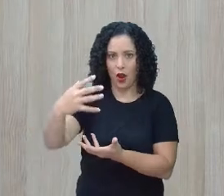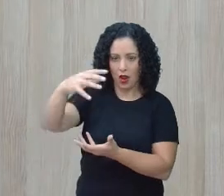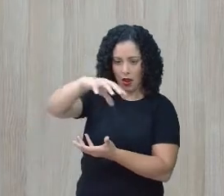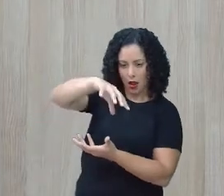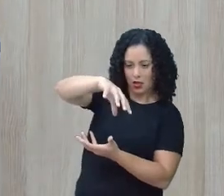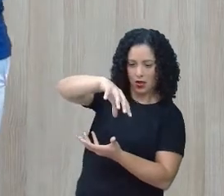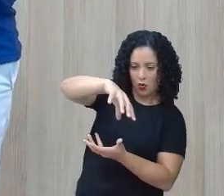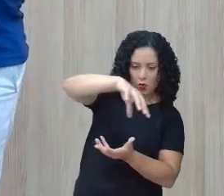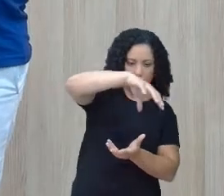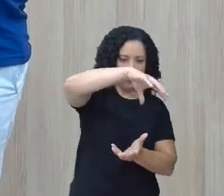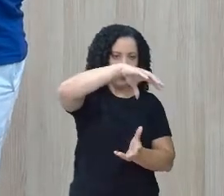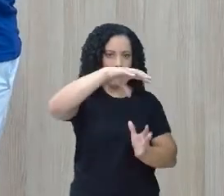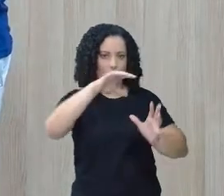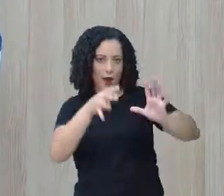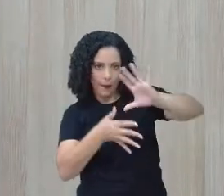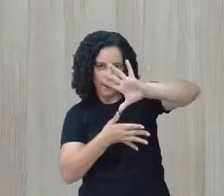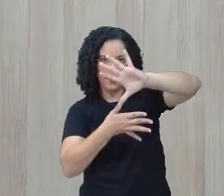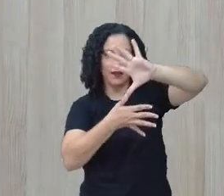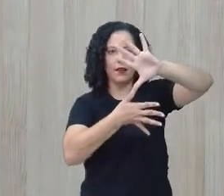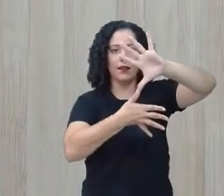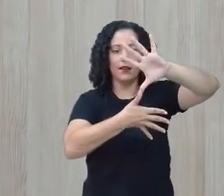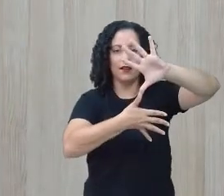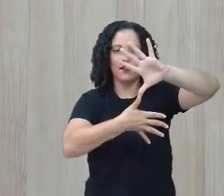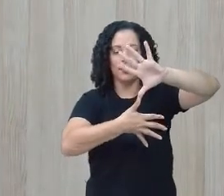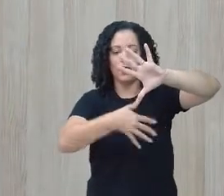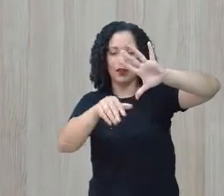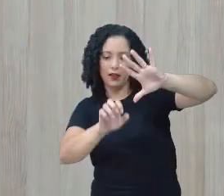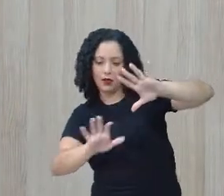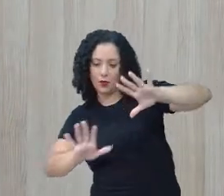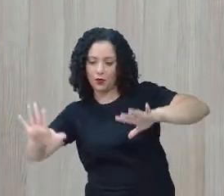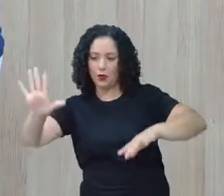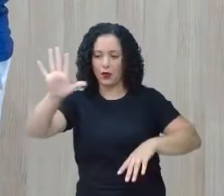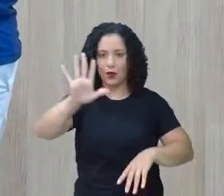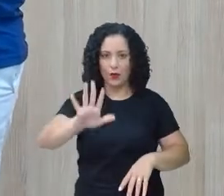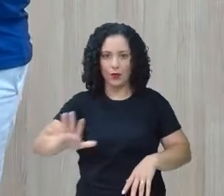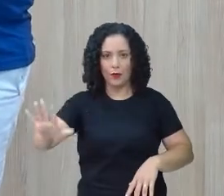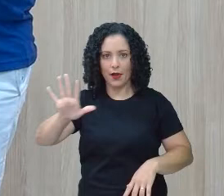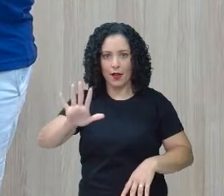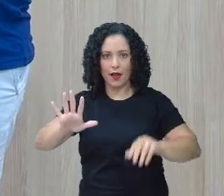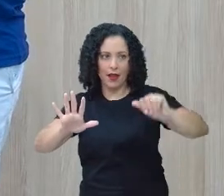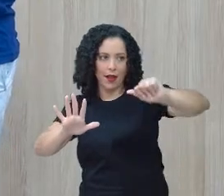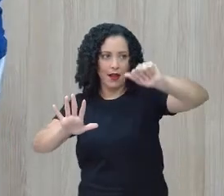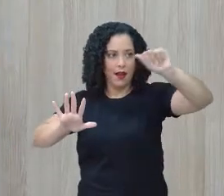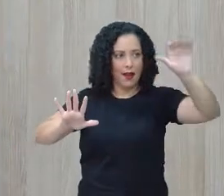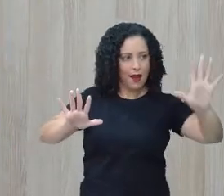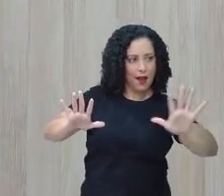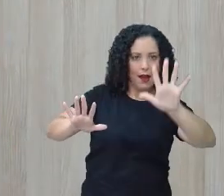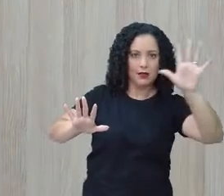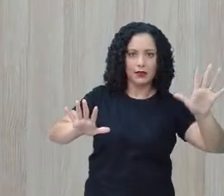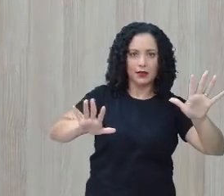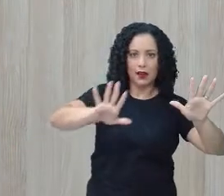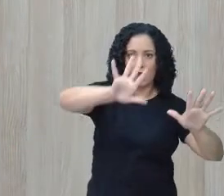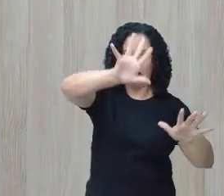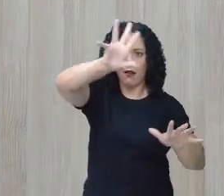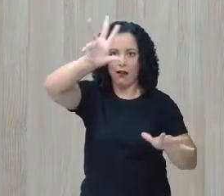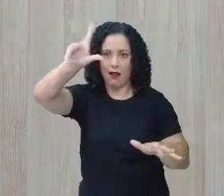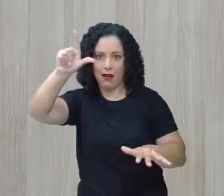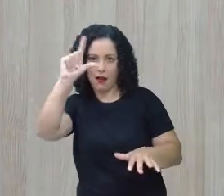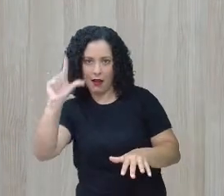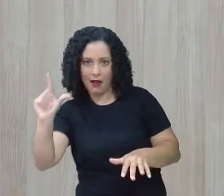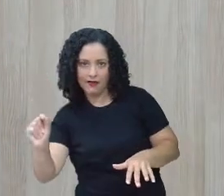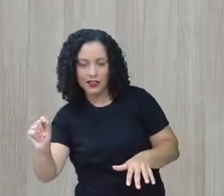teria a Europa, a Ásia, a África, a Oceania e a Antártida,